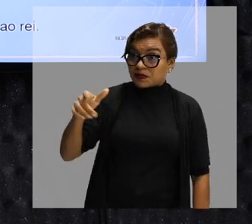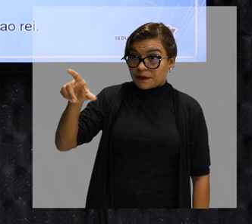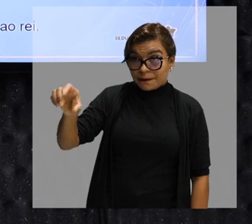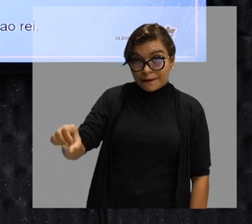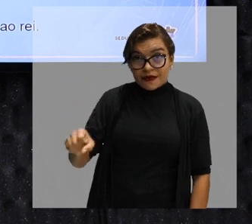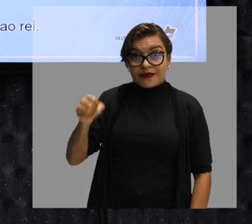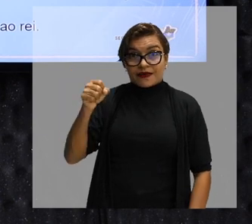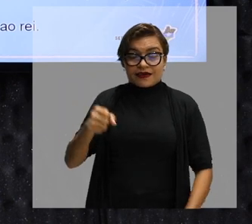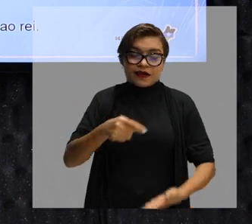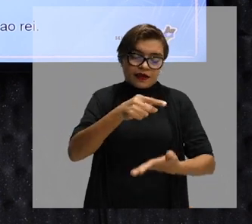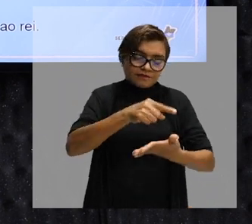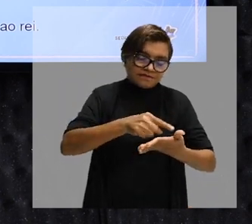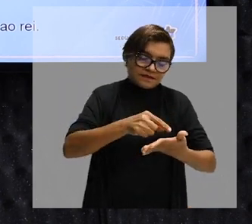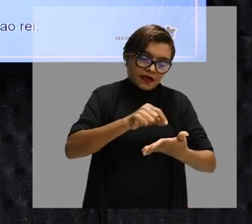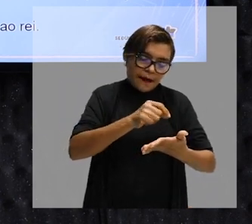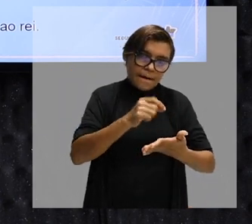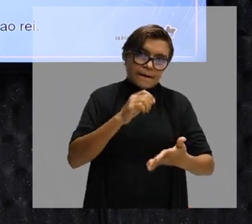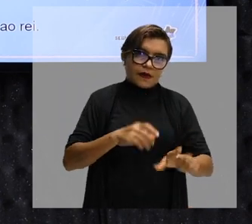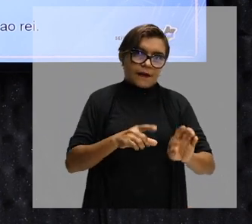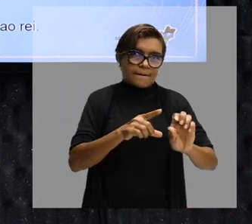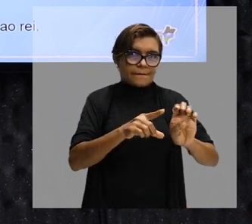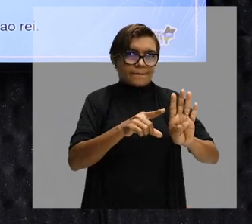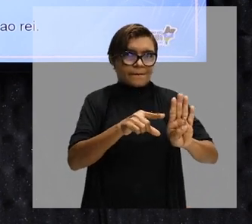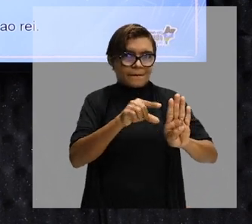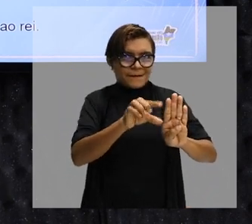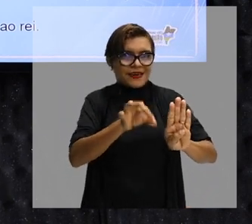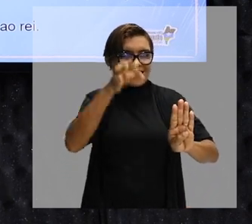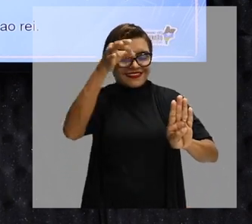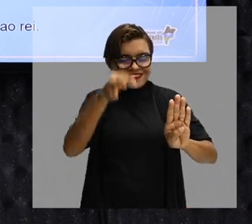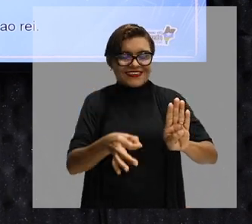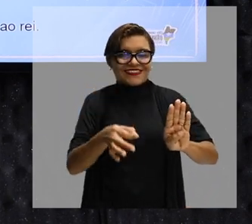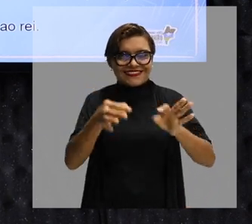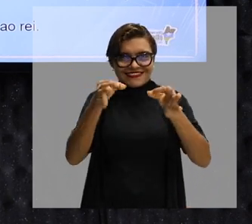aí a letra B de bola, correto?